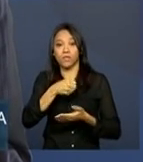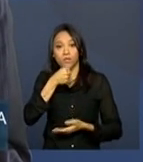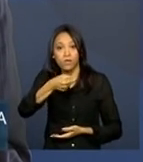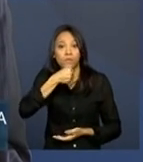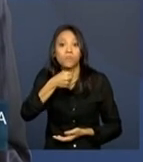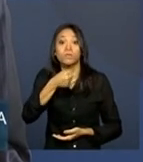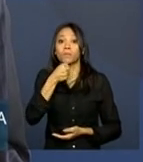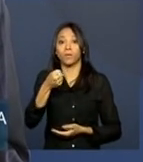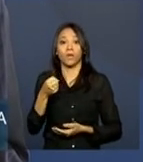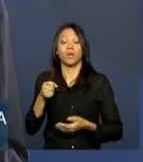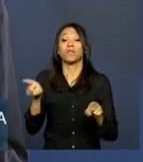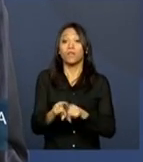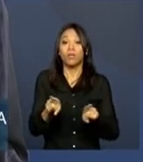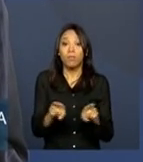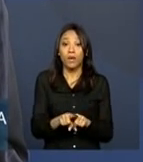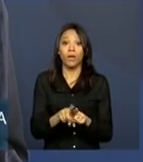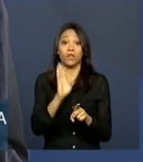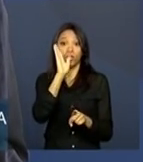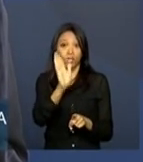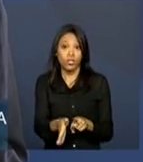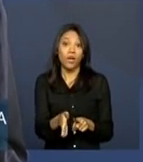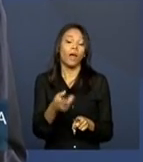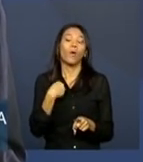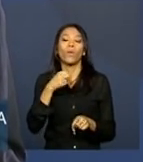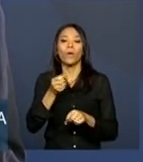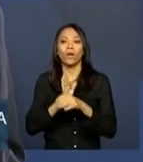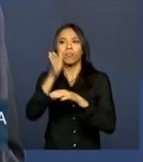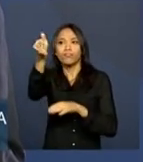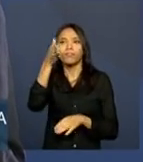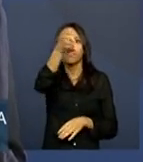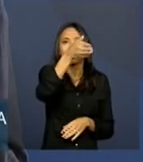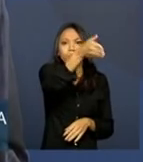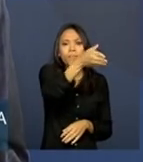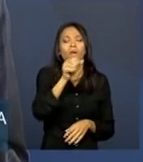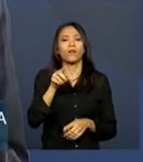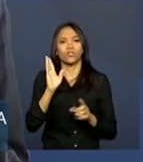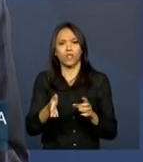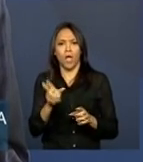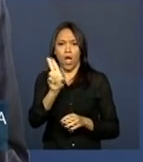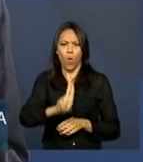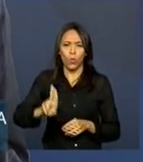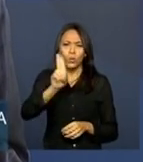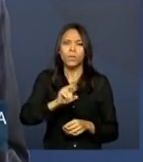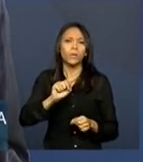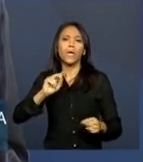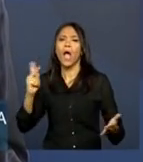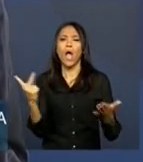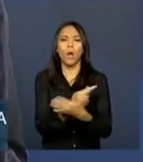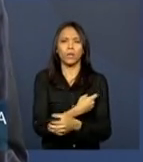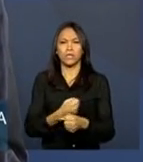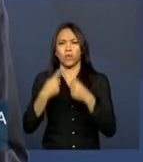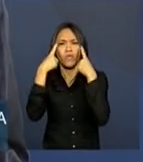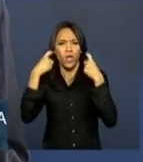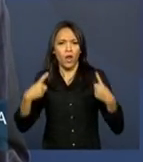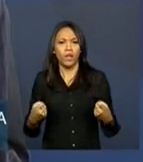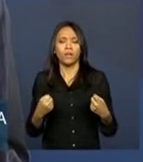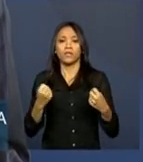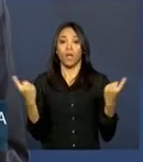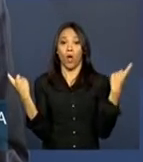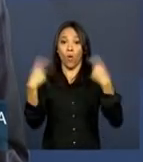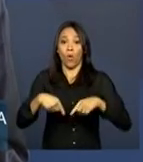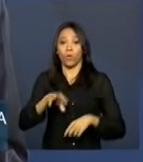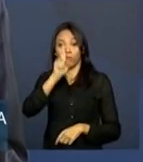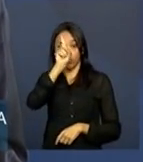em unidades do estado que foram utilizadas para a prática dessas violações de direitos humanos